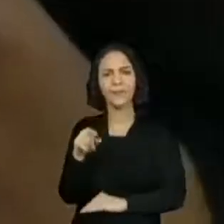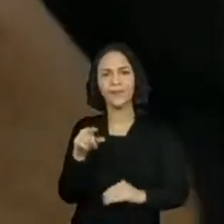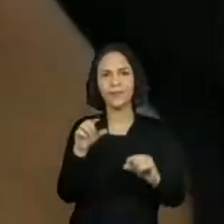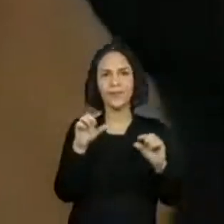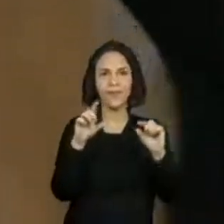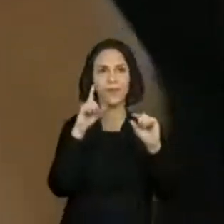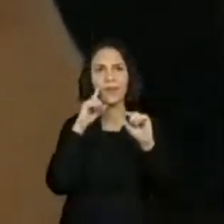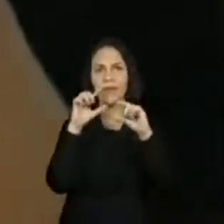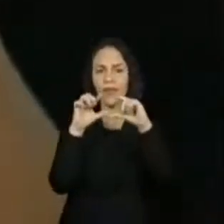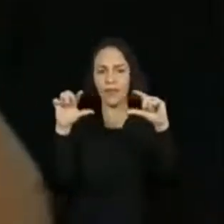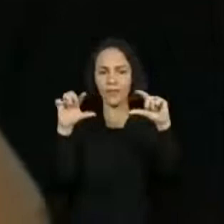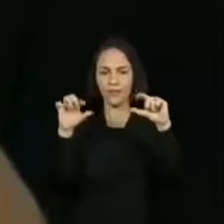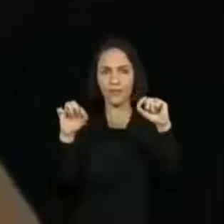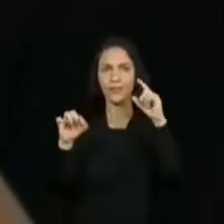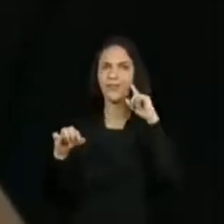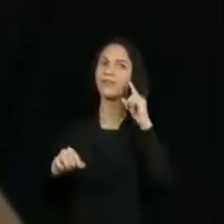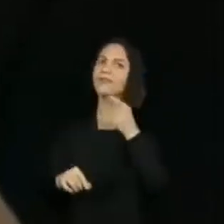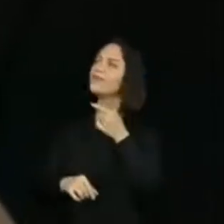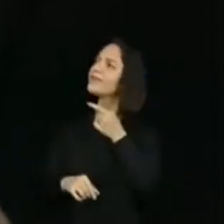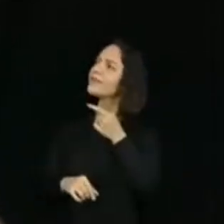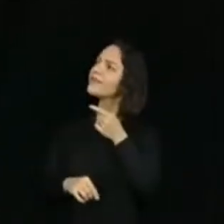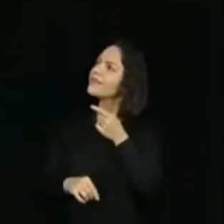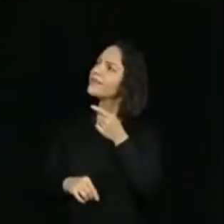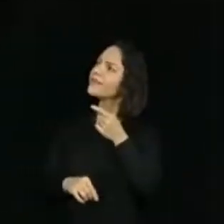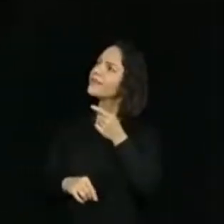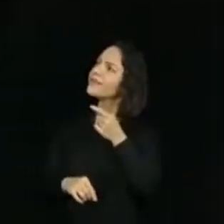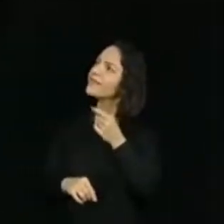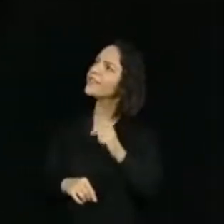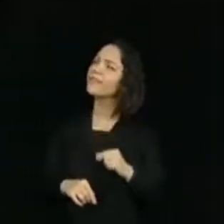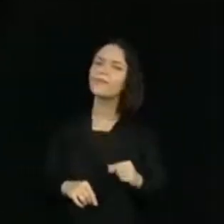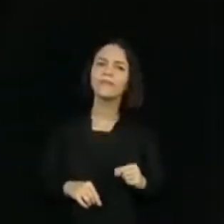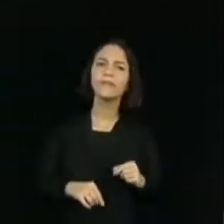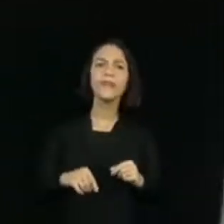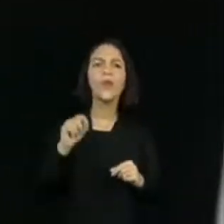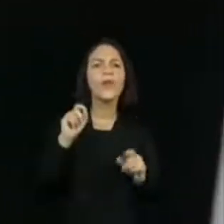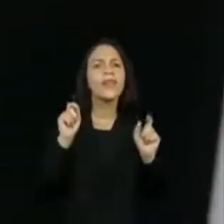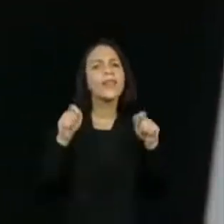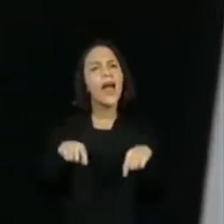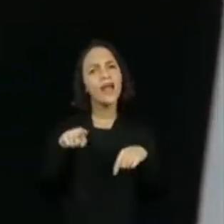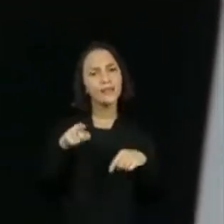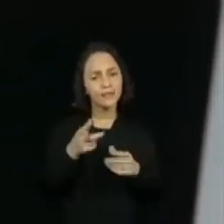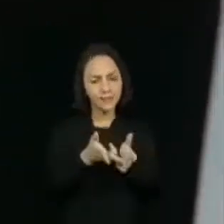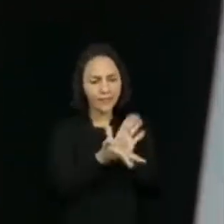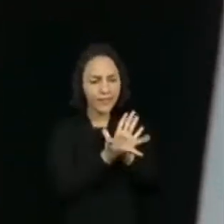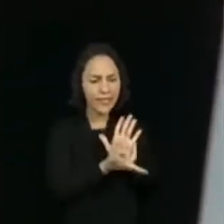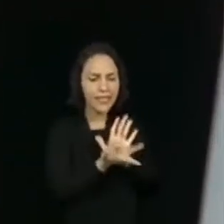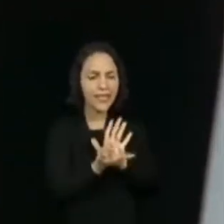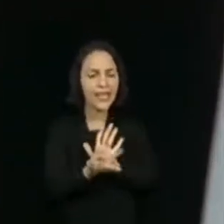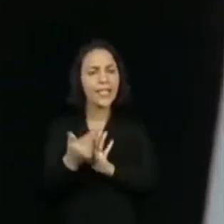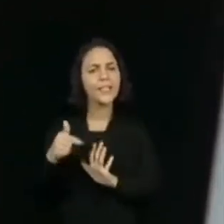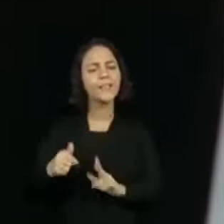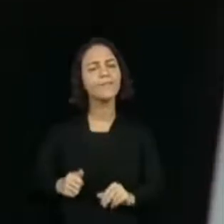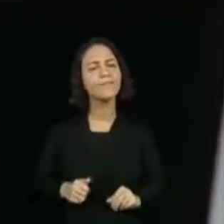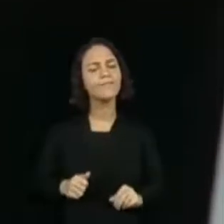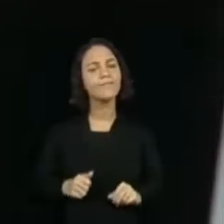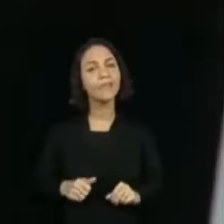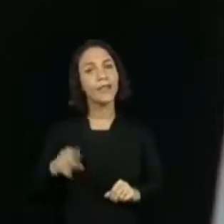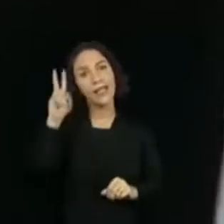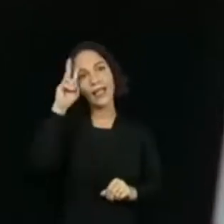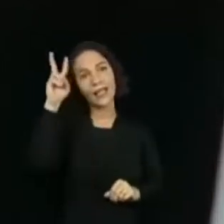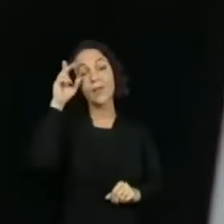dessa caixinha, o que será que a gente vai conseguir desenhar? Lembrando da aula